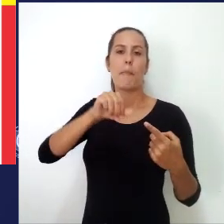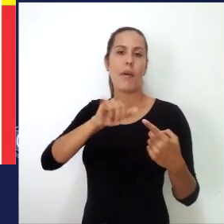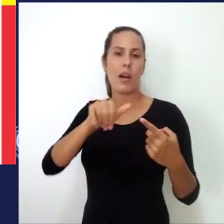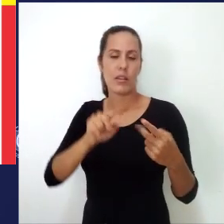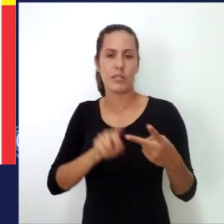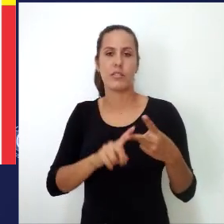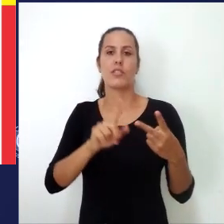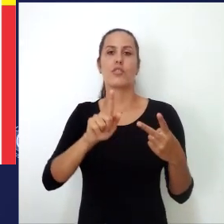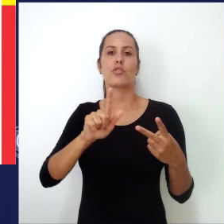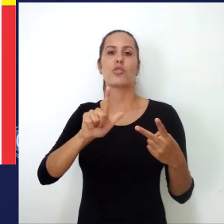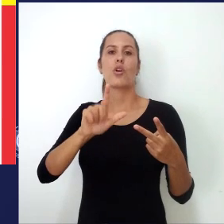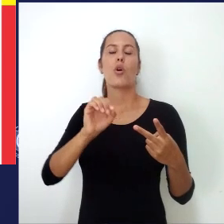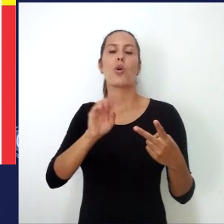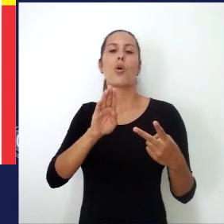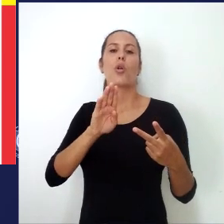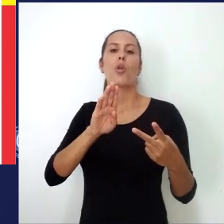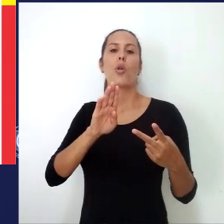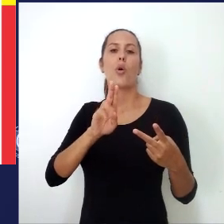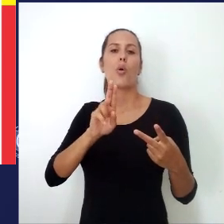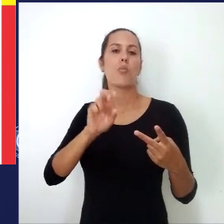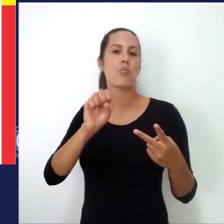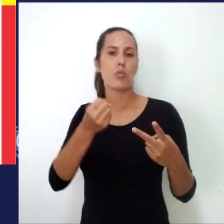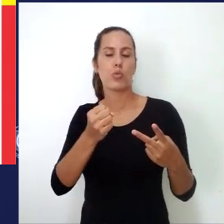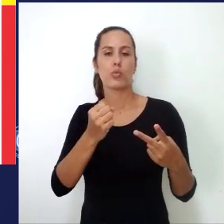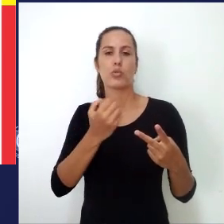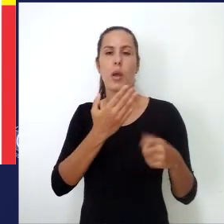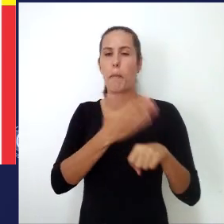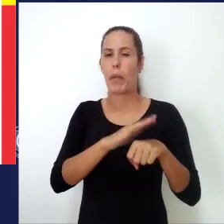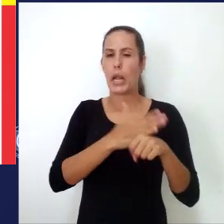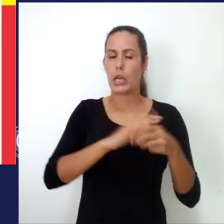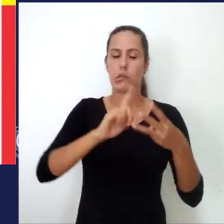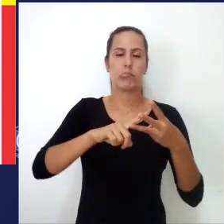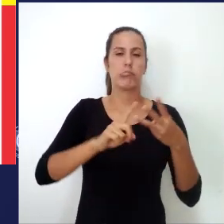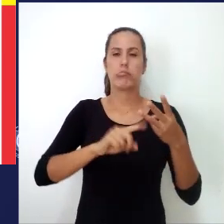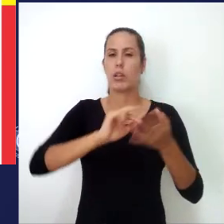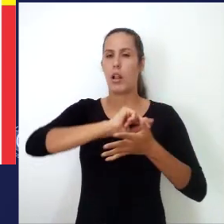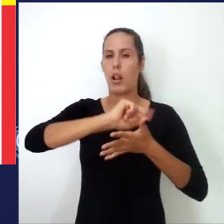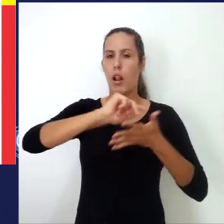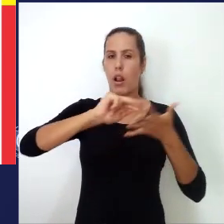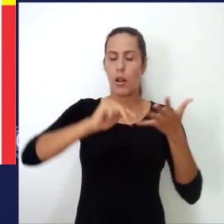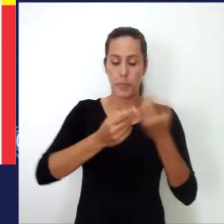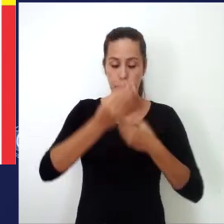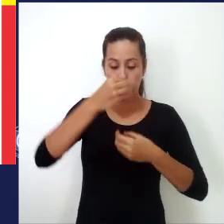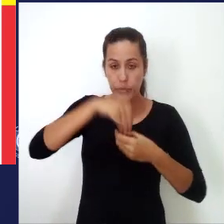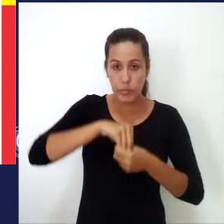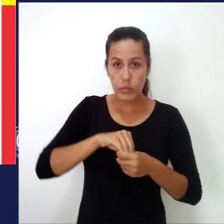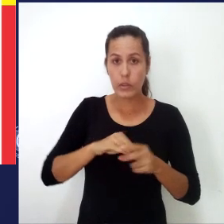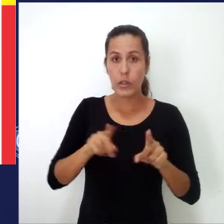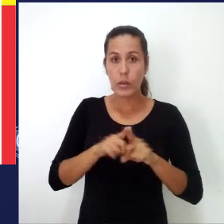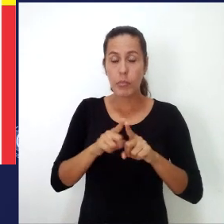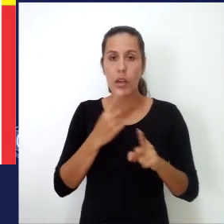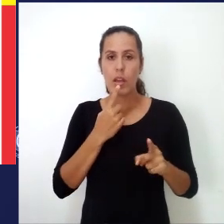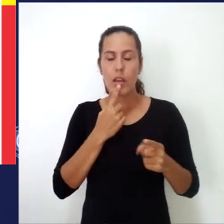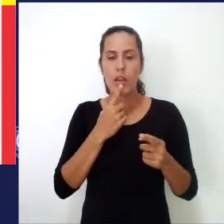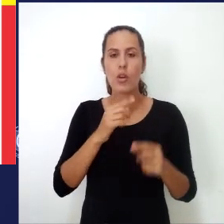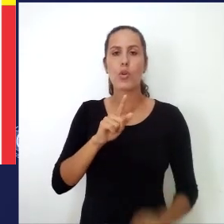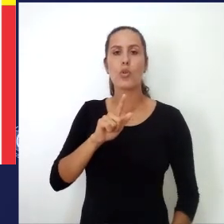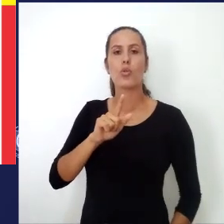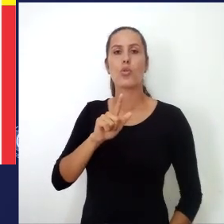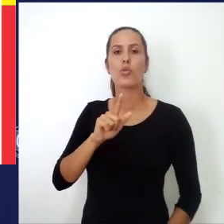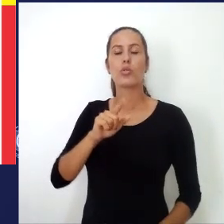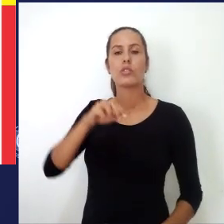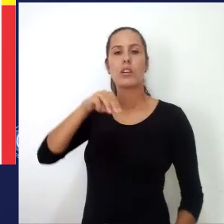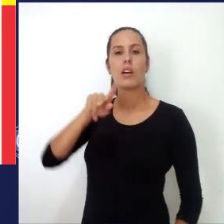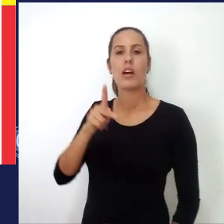as plaquetas, o plasma. E nessa imagem daí a gente vê os glóbulos vermelhos, que no caso são as hemácias, e